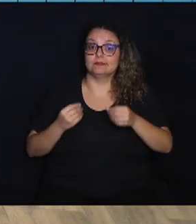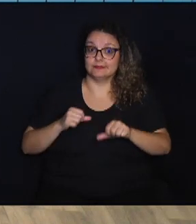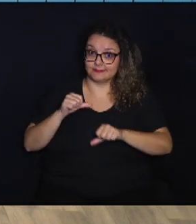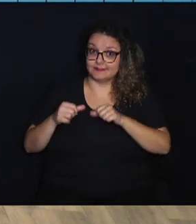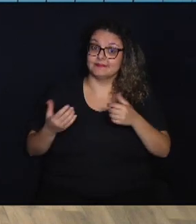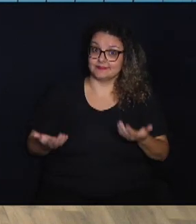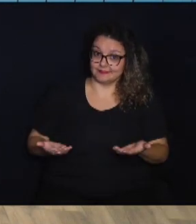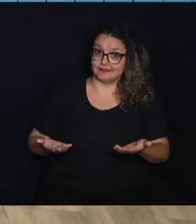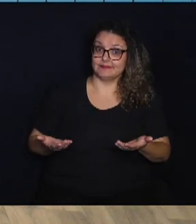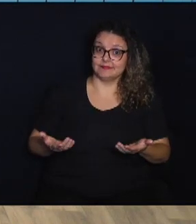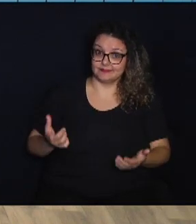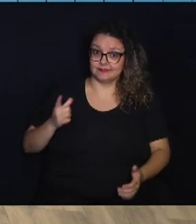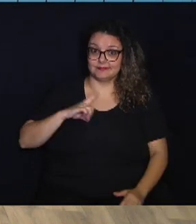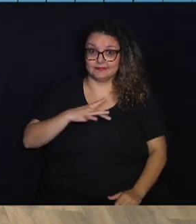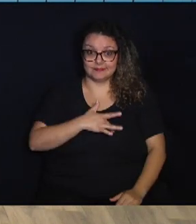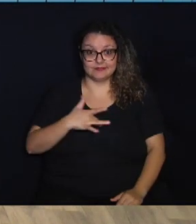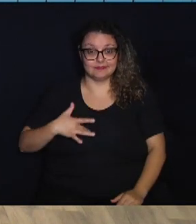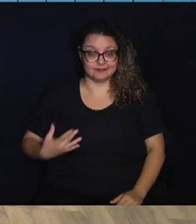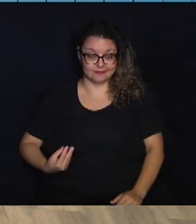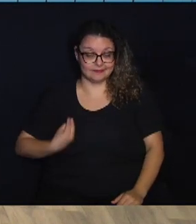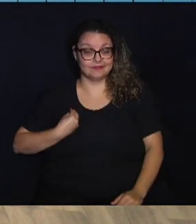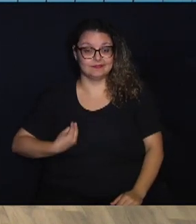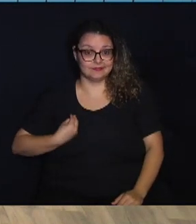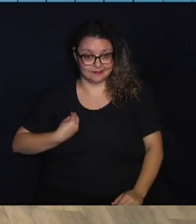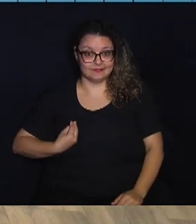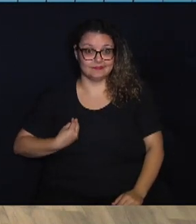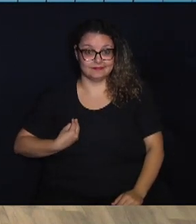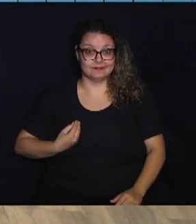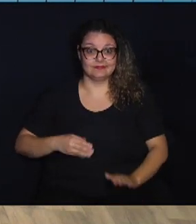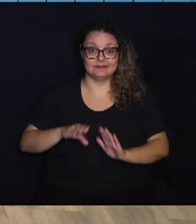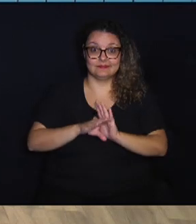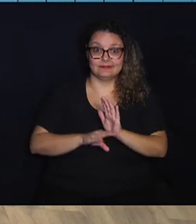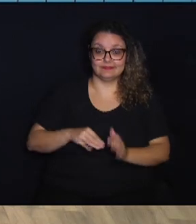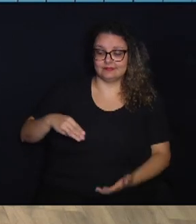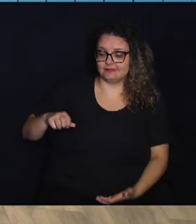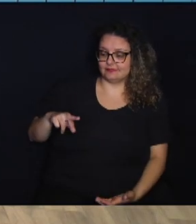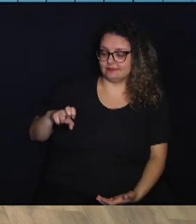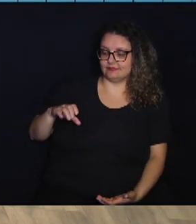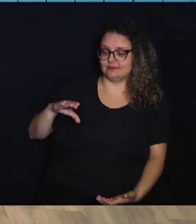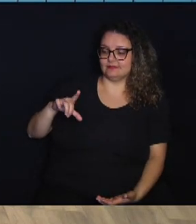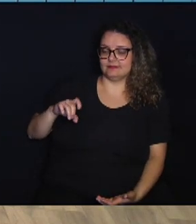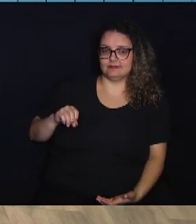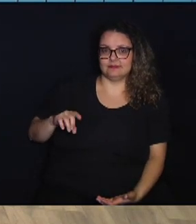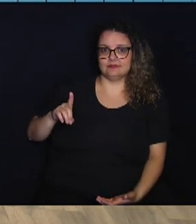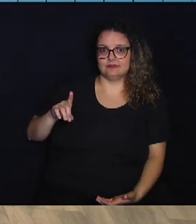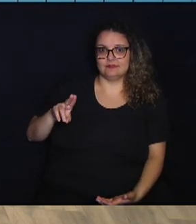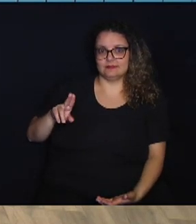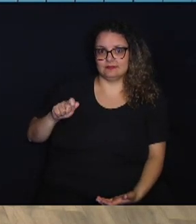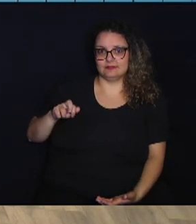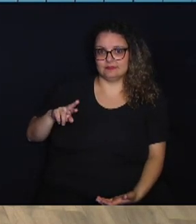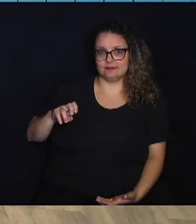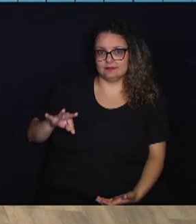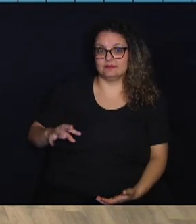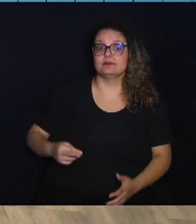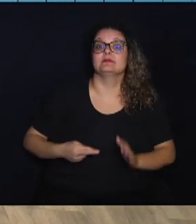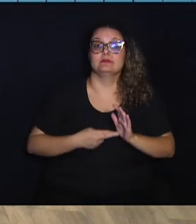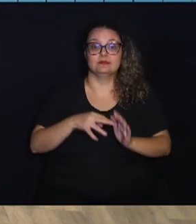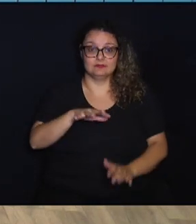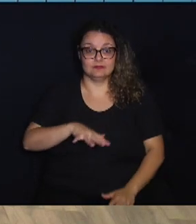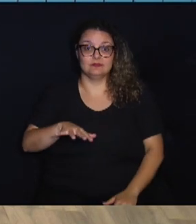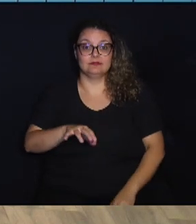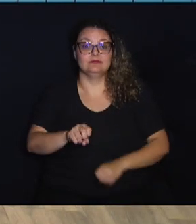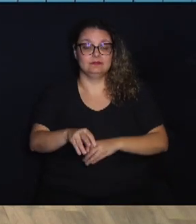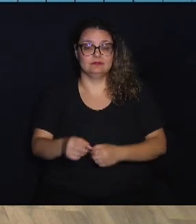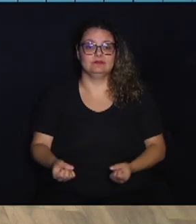né, para a gente ter uma vida saudável? No programa de hoje, Marcelo Duarte, que é educador físico, referência na área, e